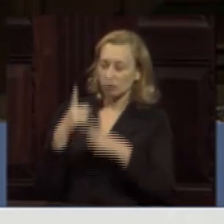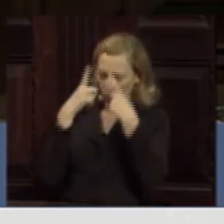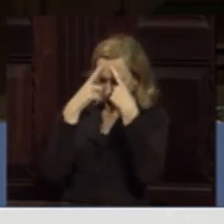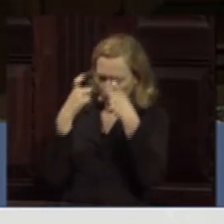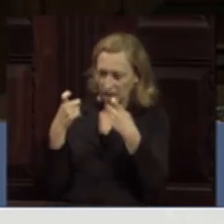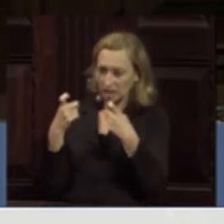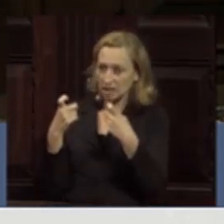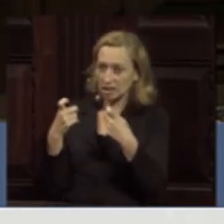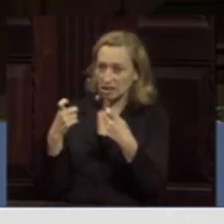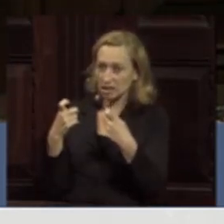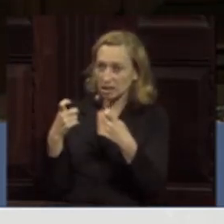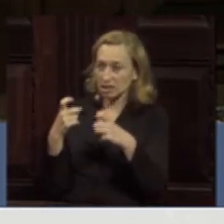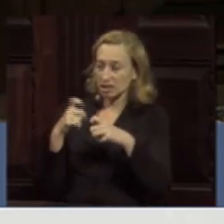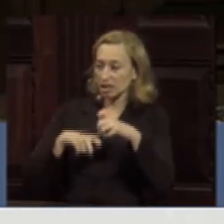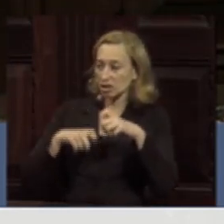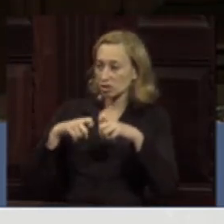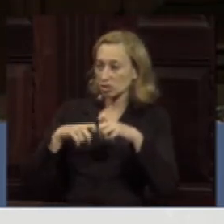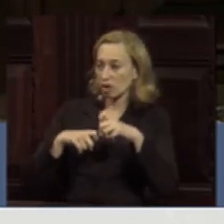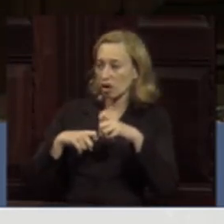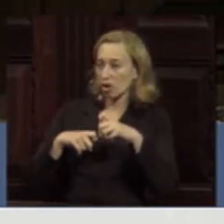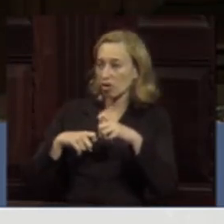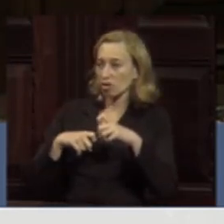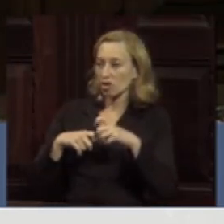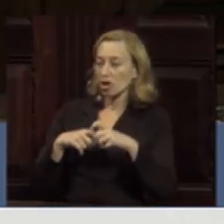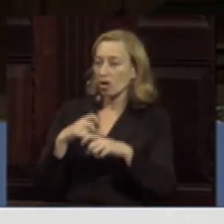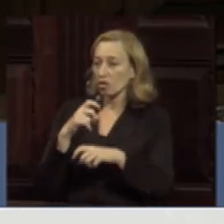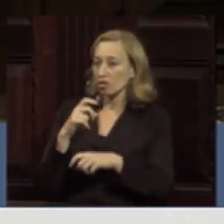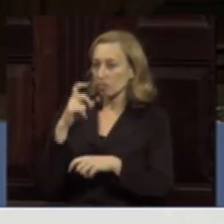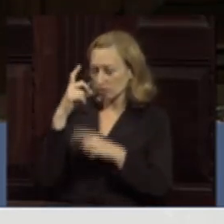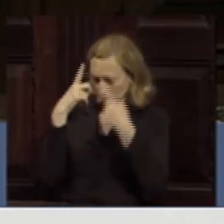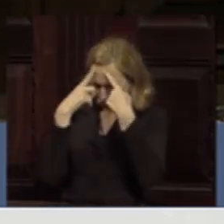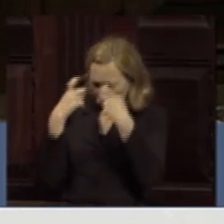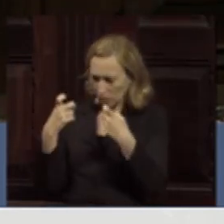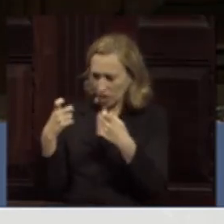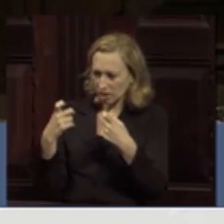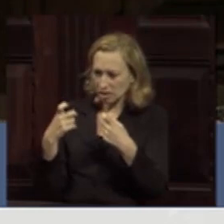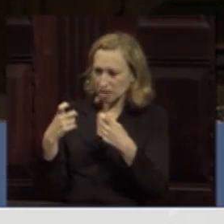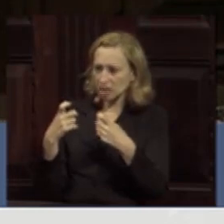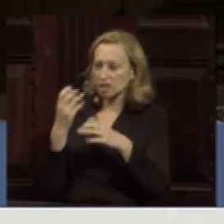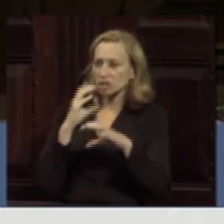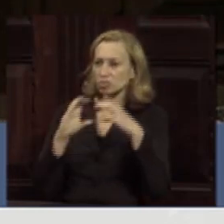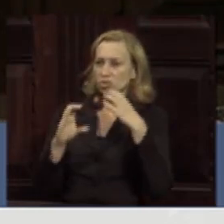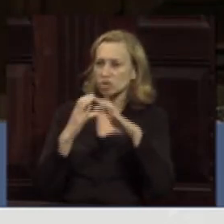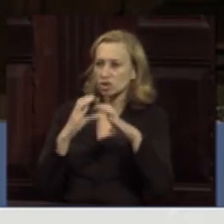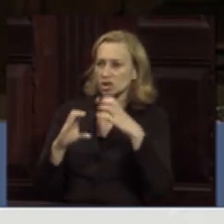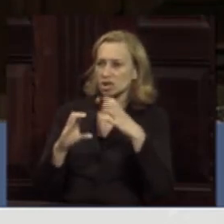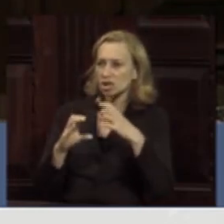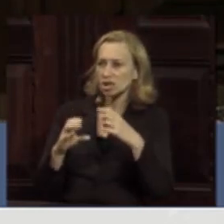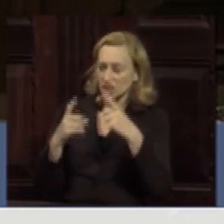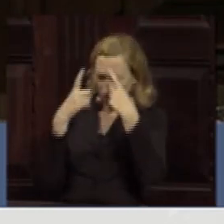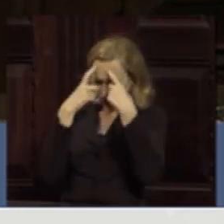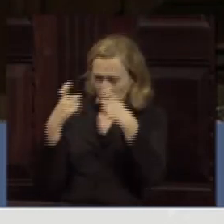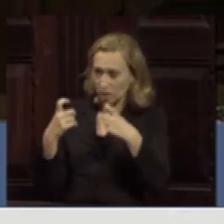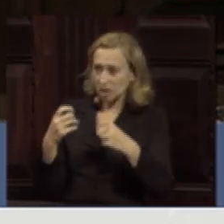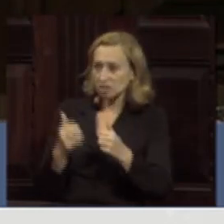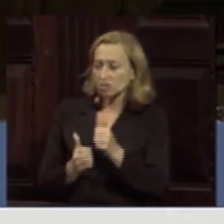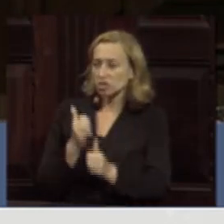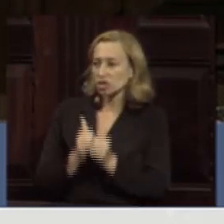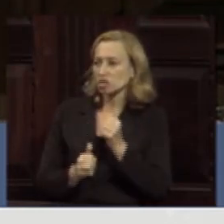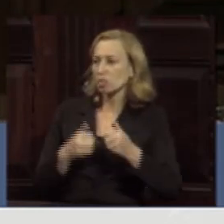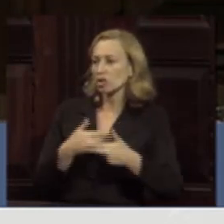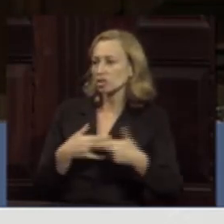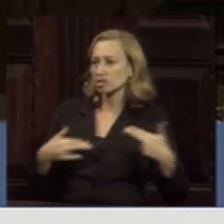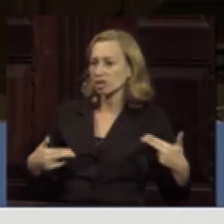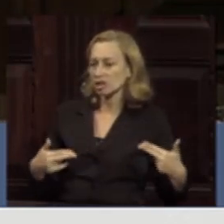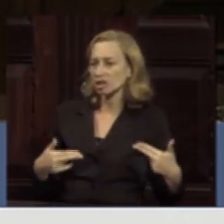simbólica, violência sexual, violência doméstica, violência nas ruas, nos transportes coletivos. Enfim, é um quadro, de